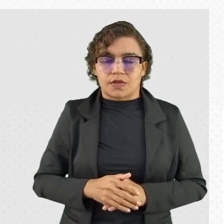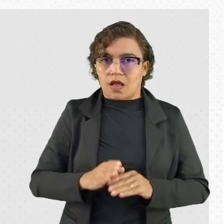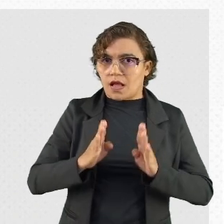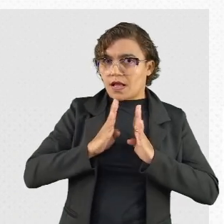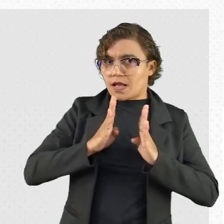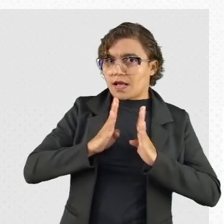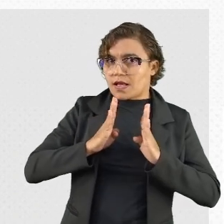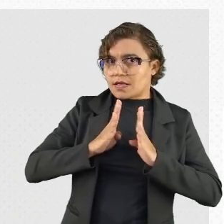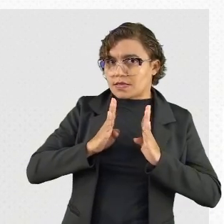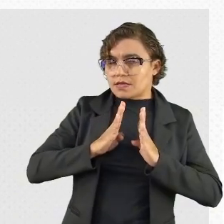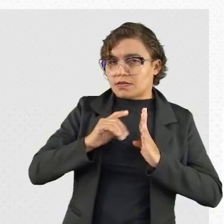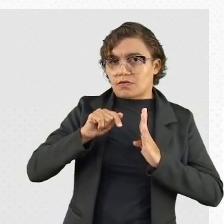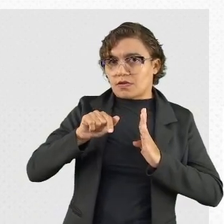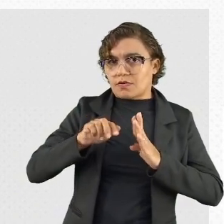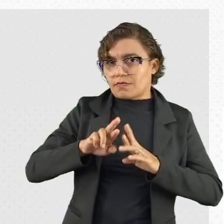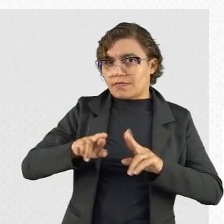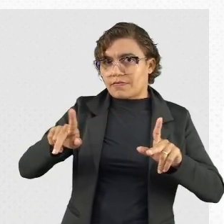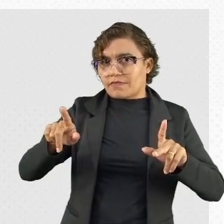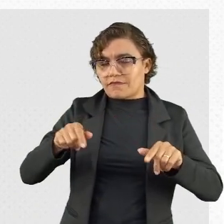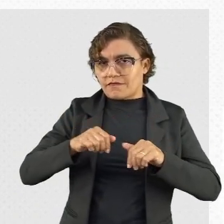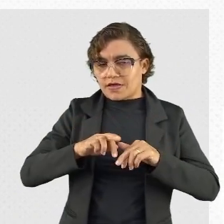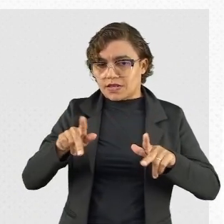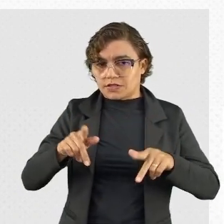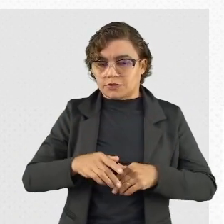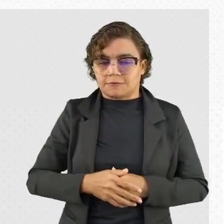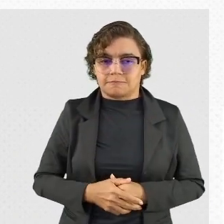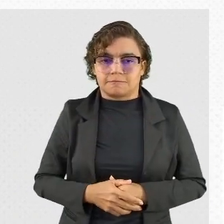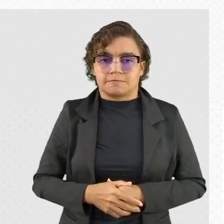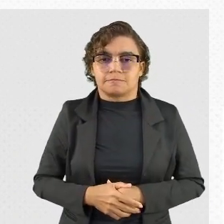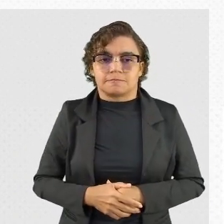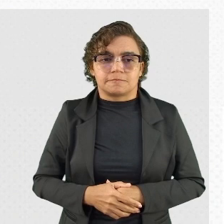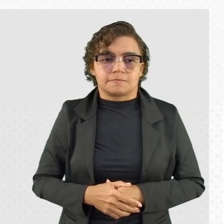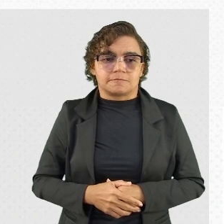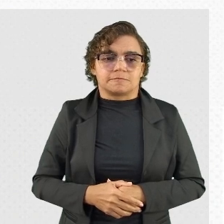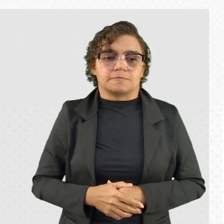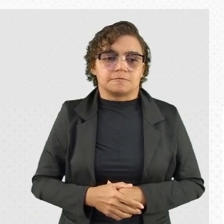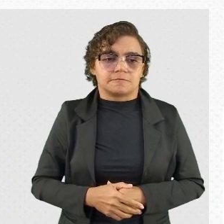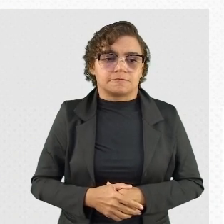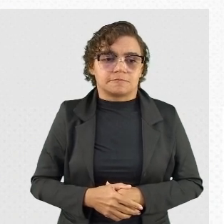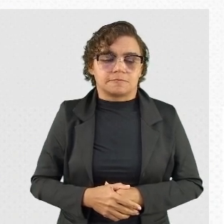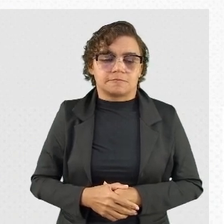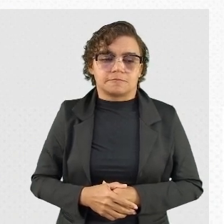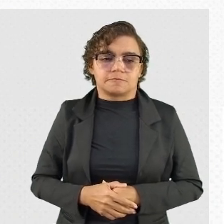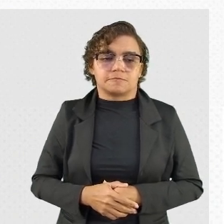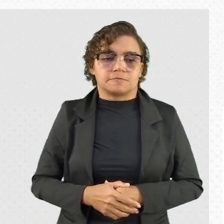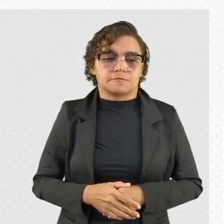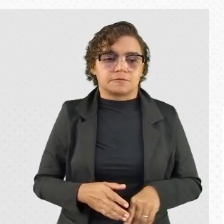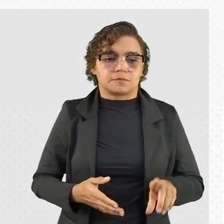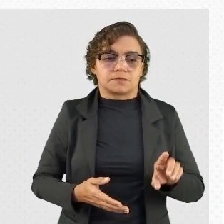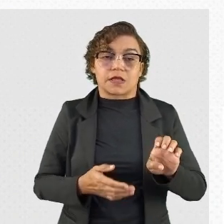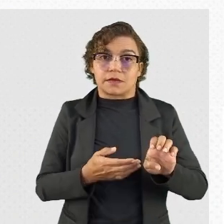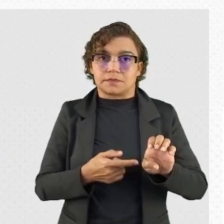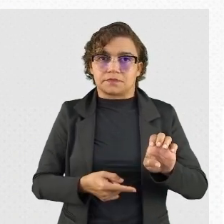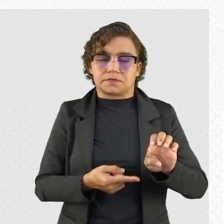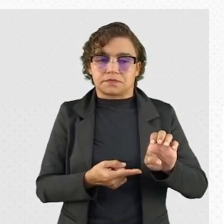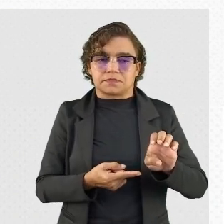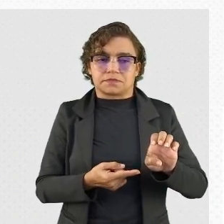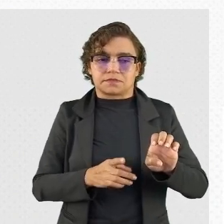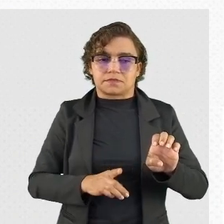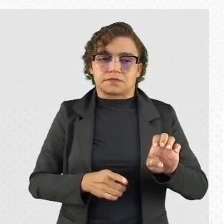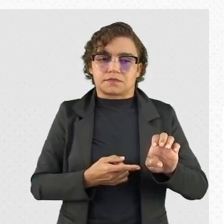não a totalidade, né, de Deus. Então a gente descarta. A letra E diz: Deus é um